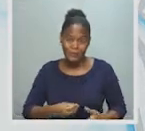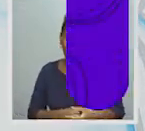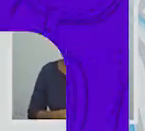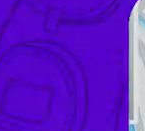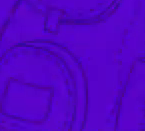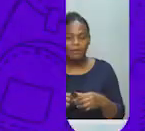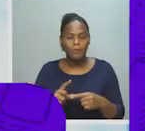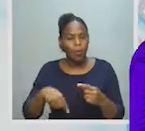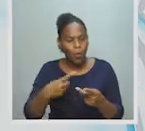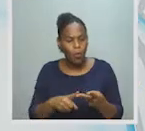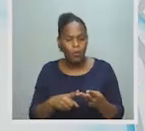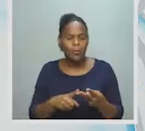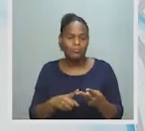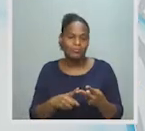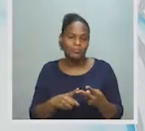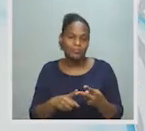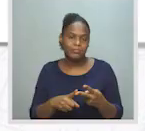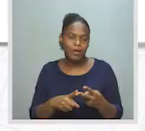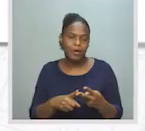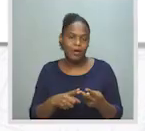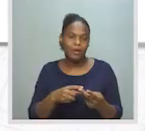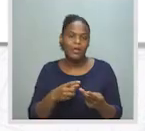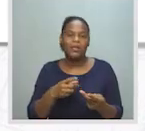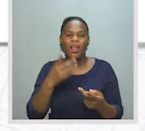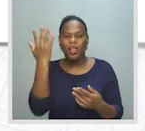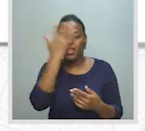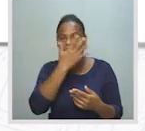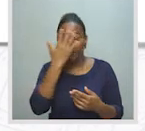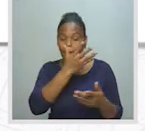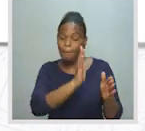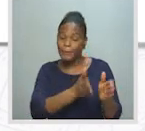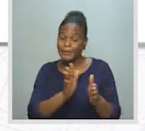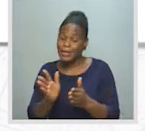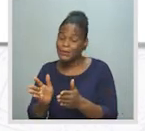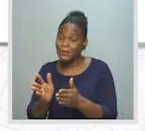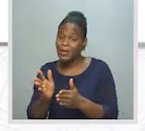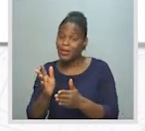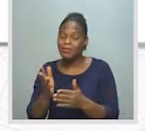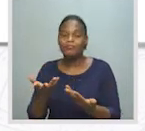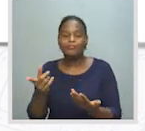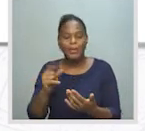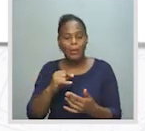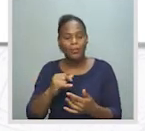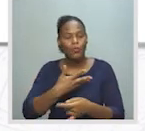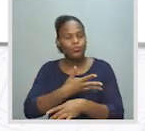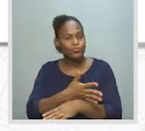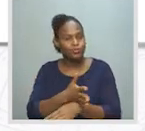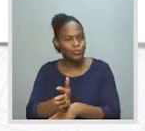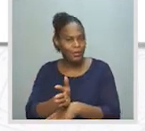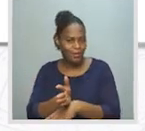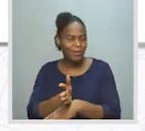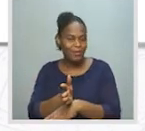ok? Mais uma outra característica, faz confusão entre processo e retrocesso.